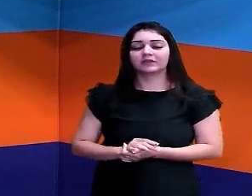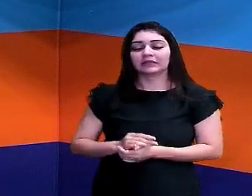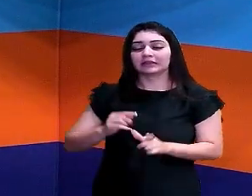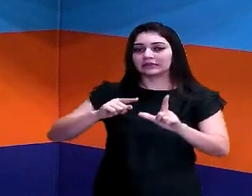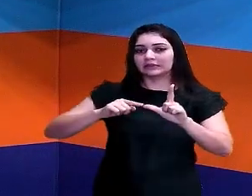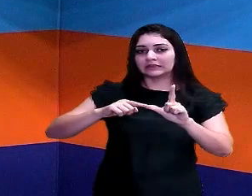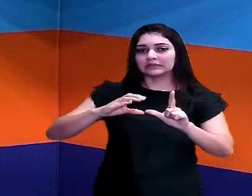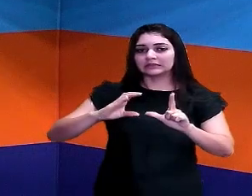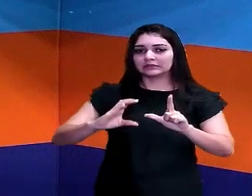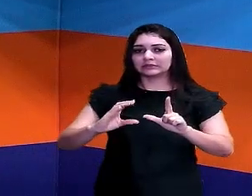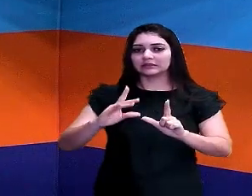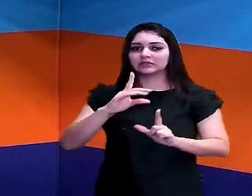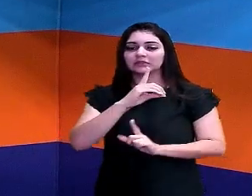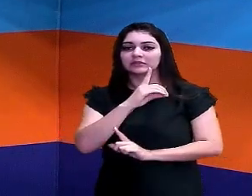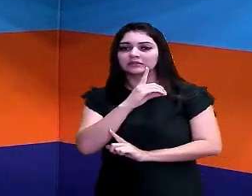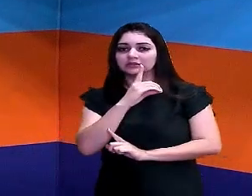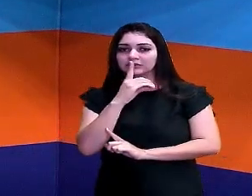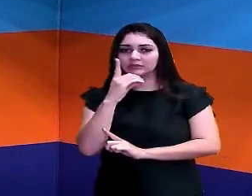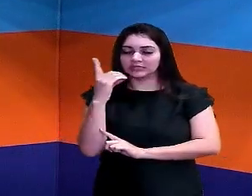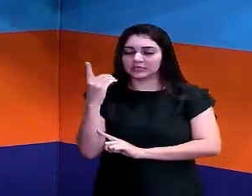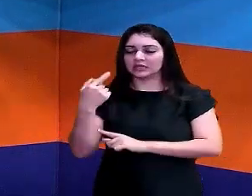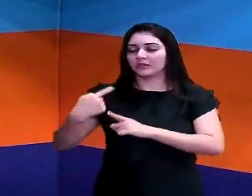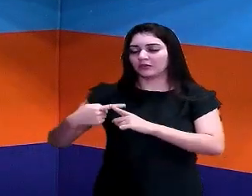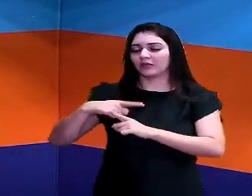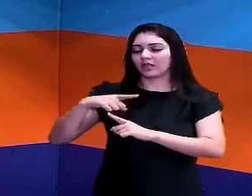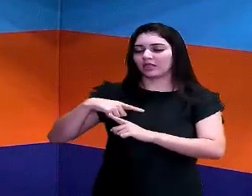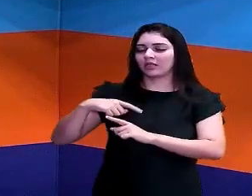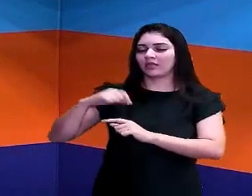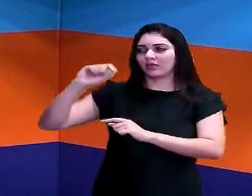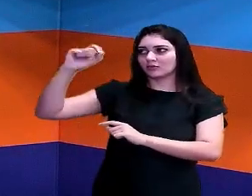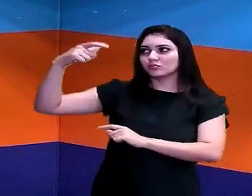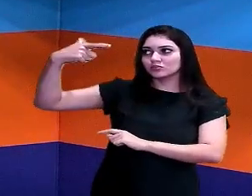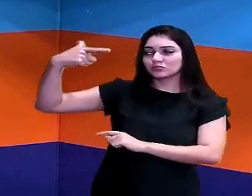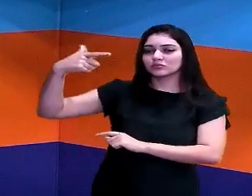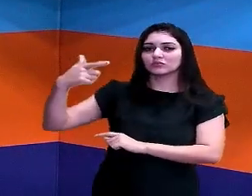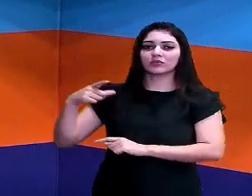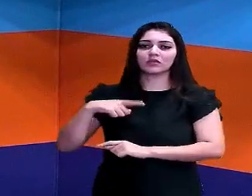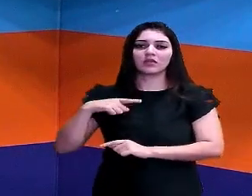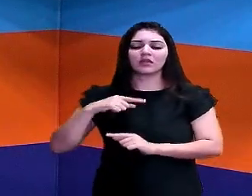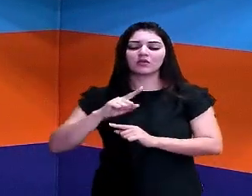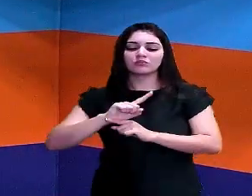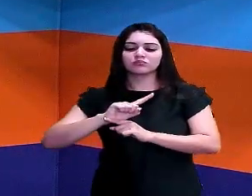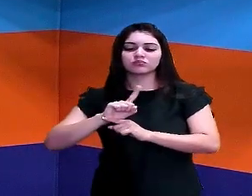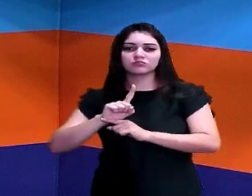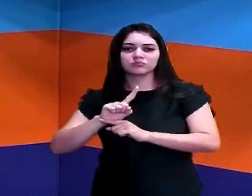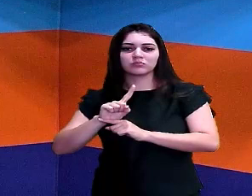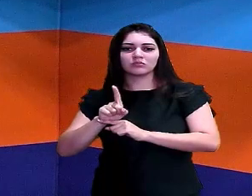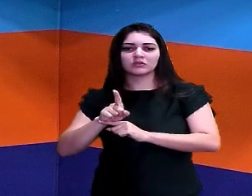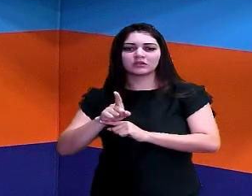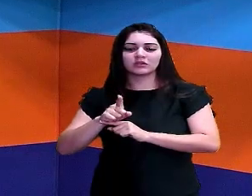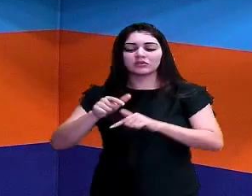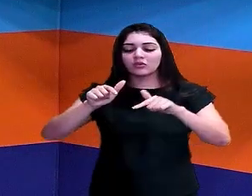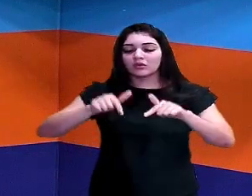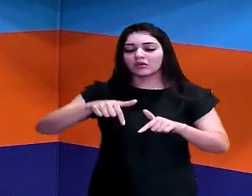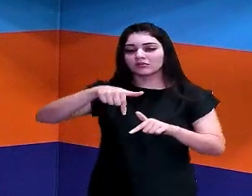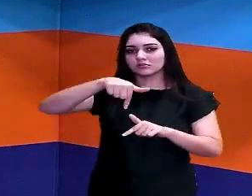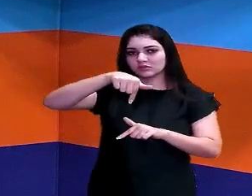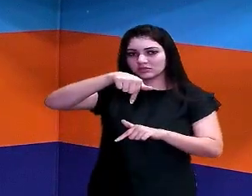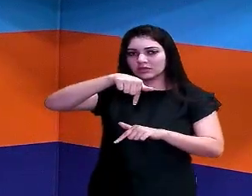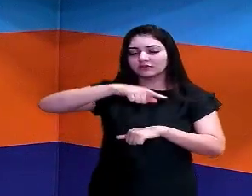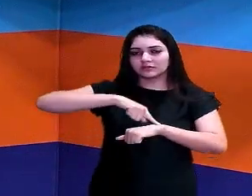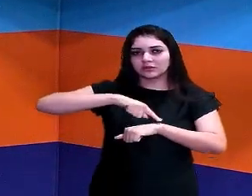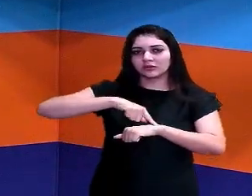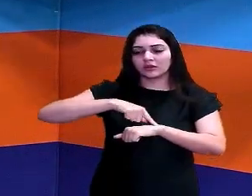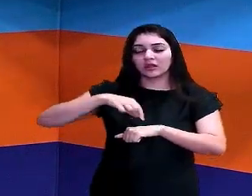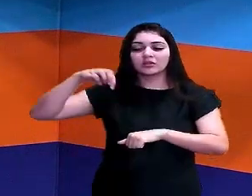C, dia, né, que tem o sol. E aí o nosso ponteiro, ele tá no 7, o das horas, né?